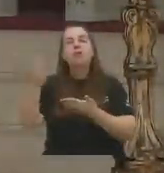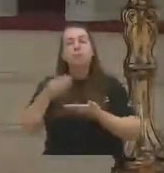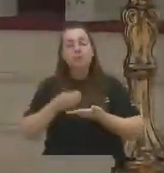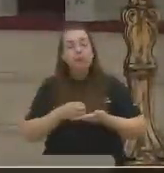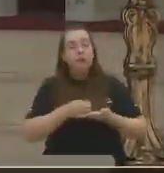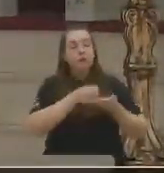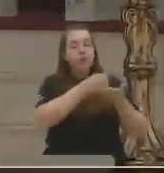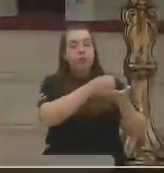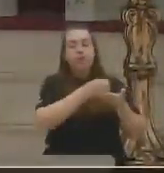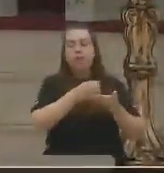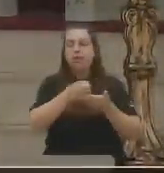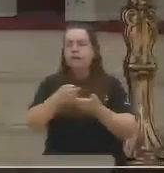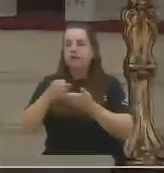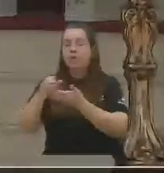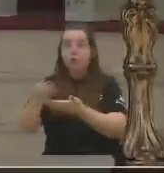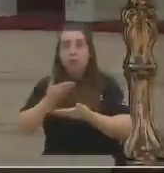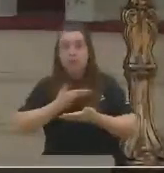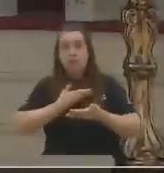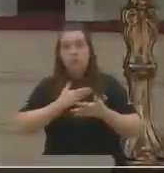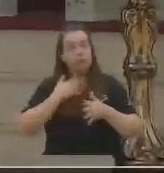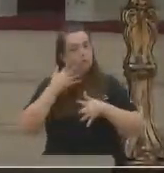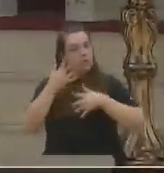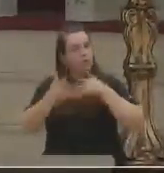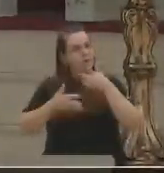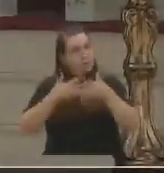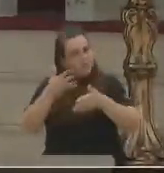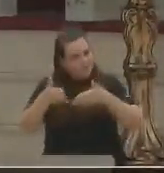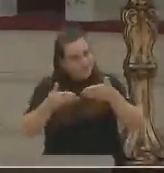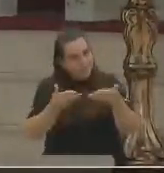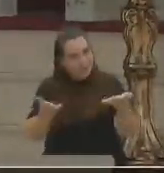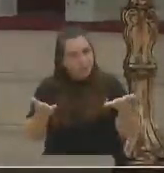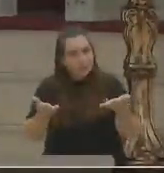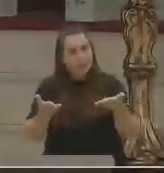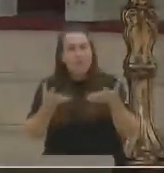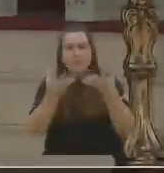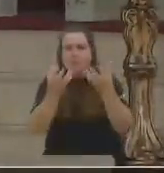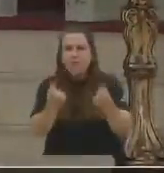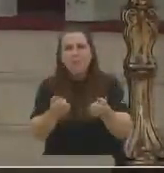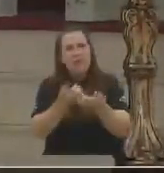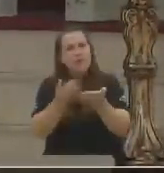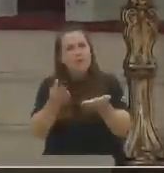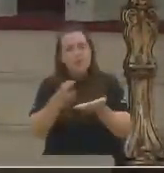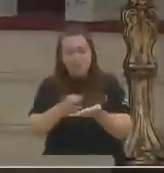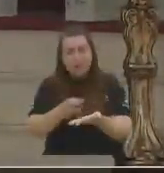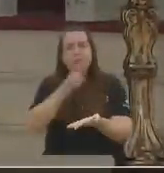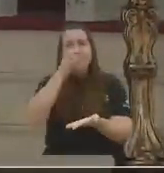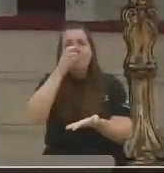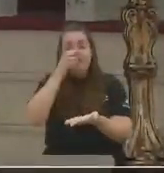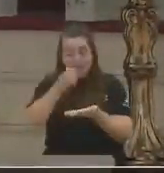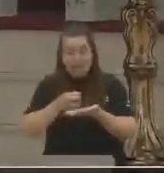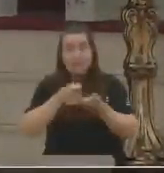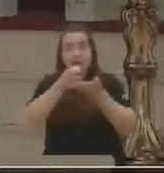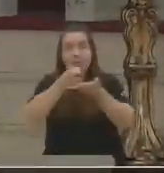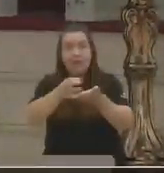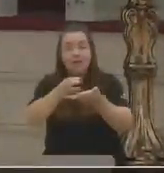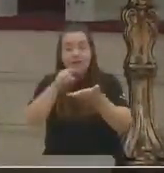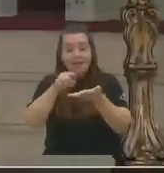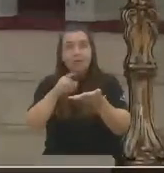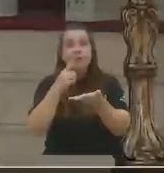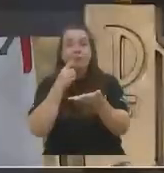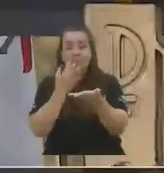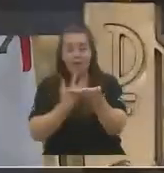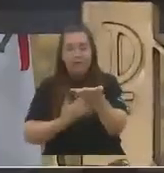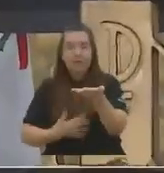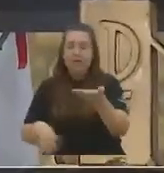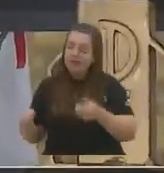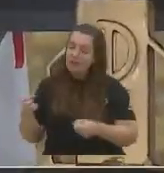novamente e o deu a seus discípulos, dizendo: tomai todos e bebei, este é o cálice